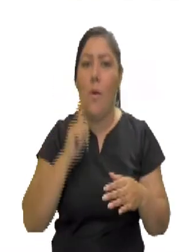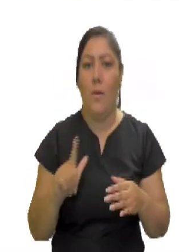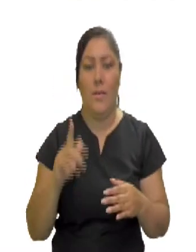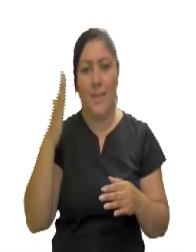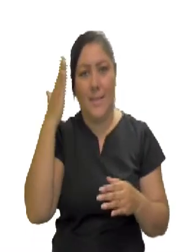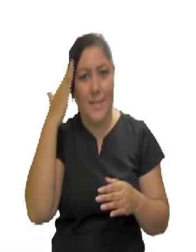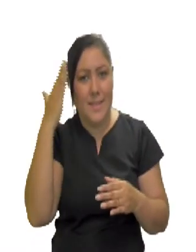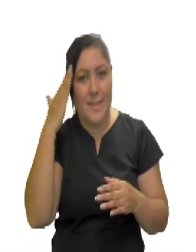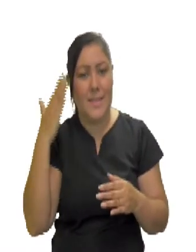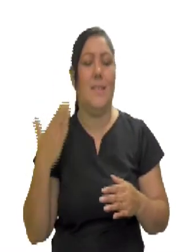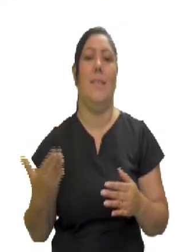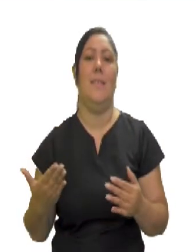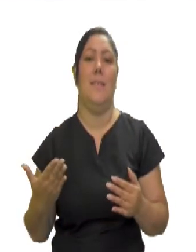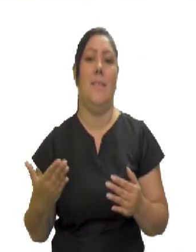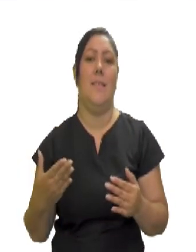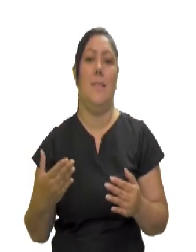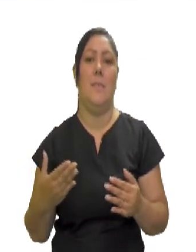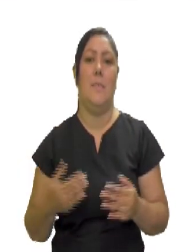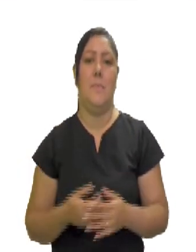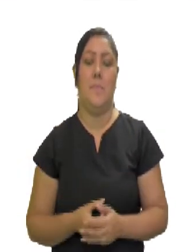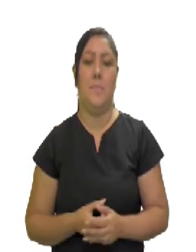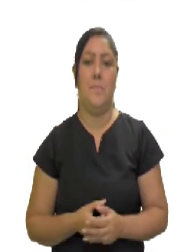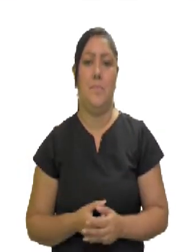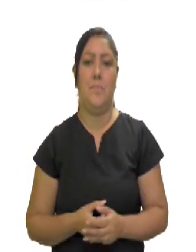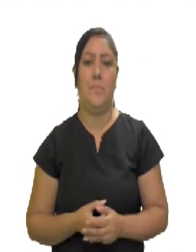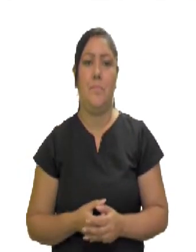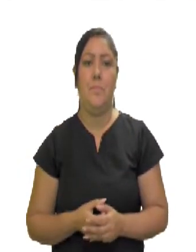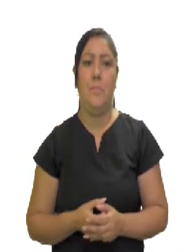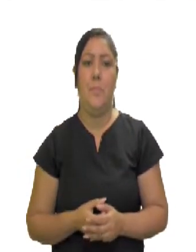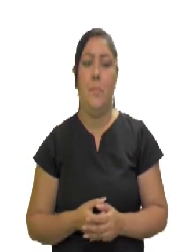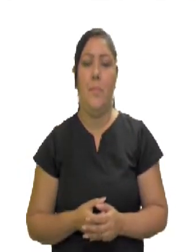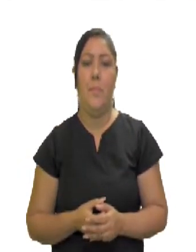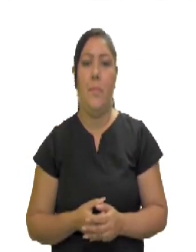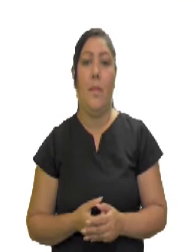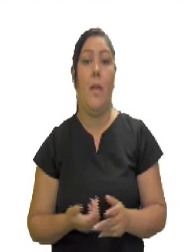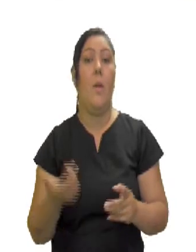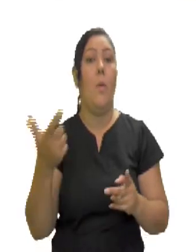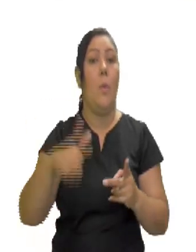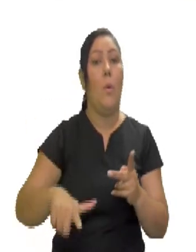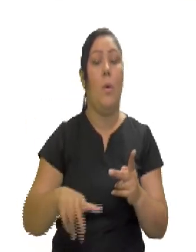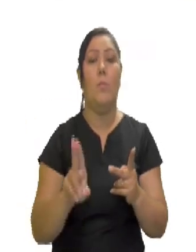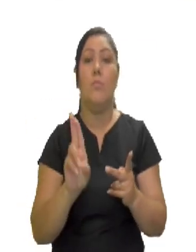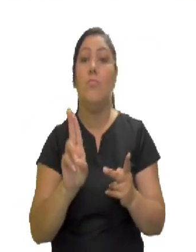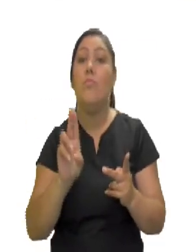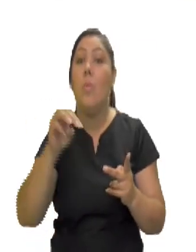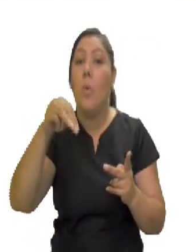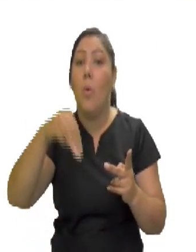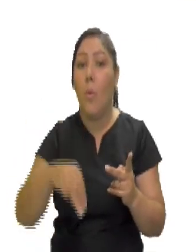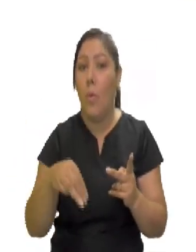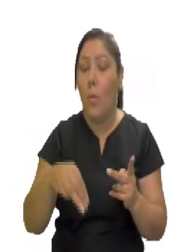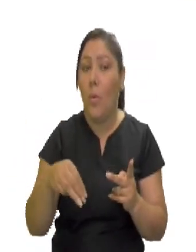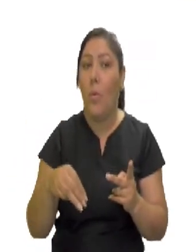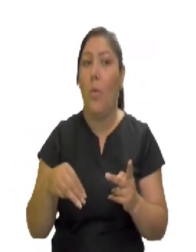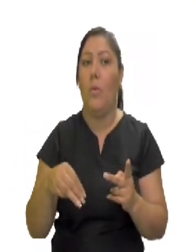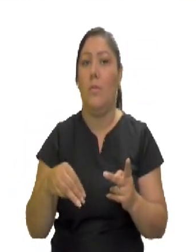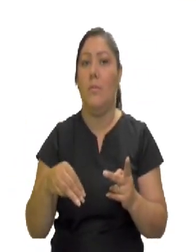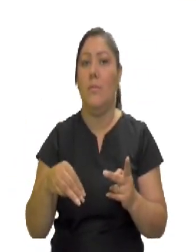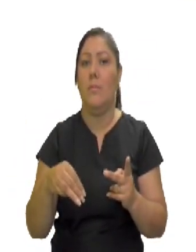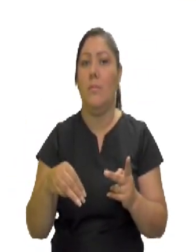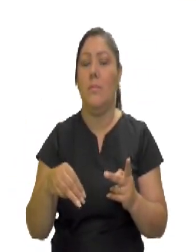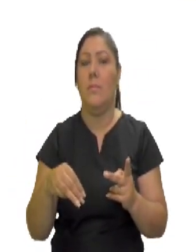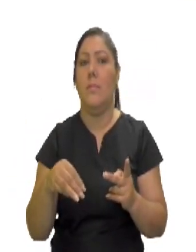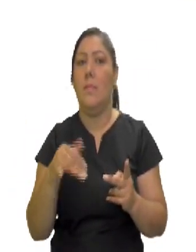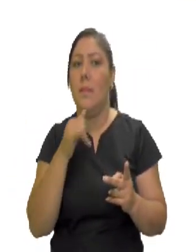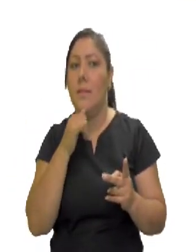o menino gosta de ler e dançar. Enquanto um menino gosta de ler e